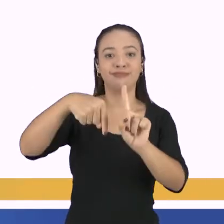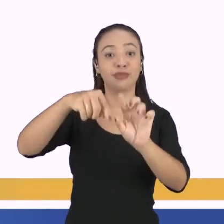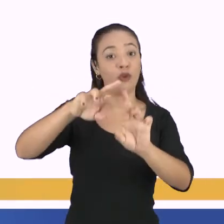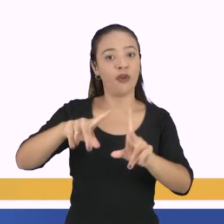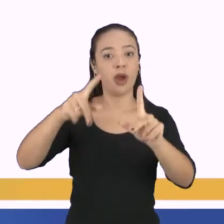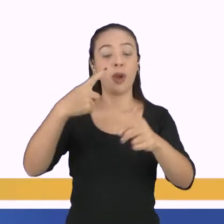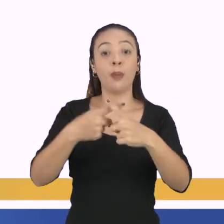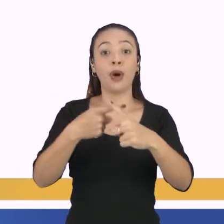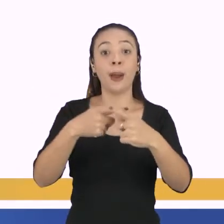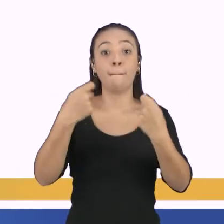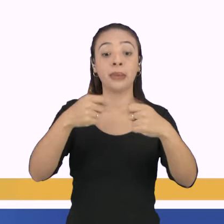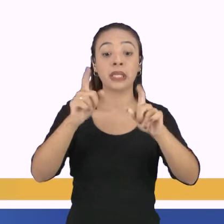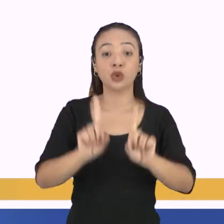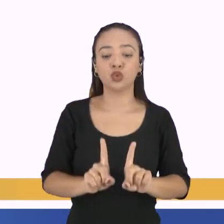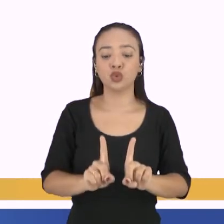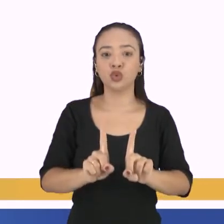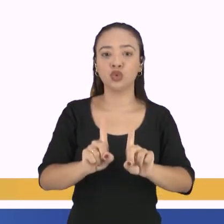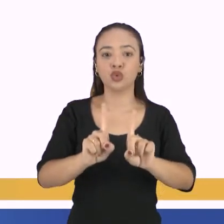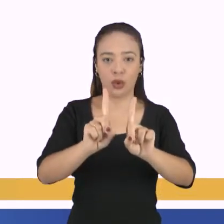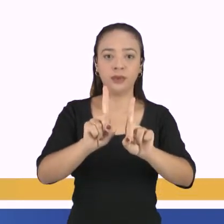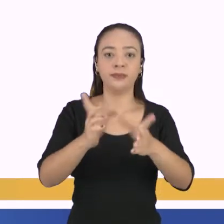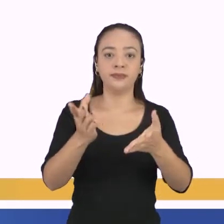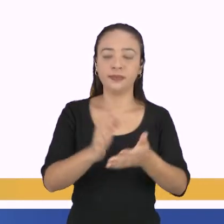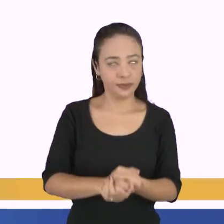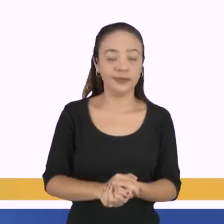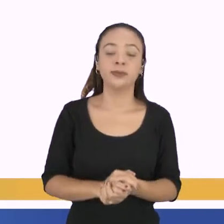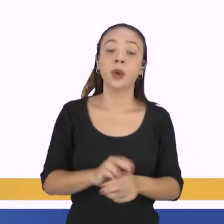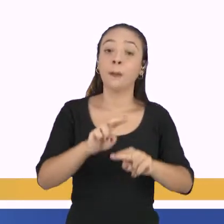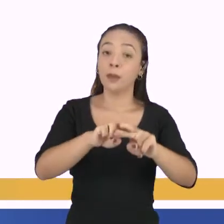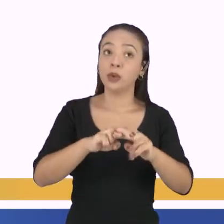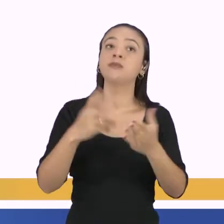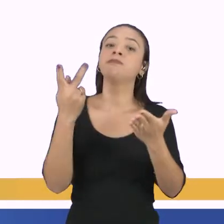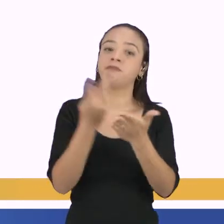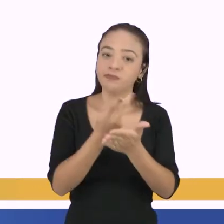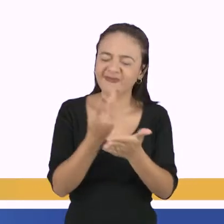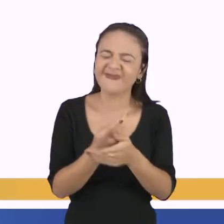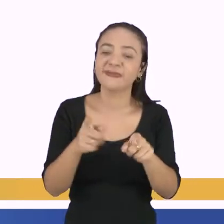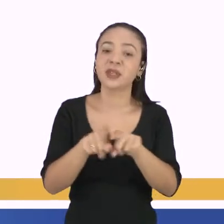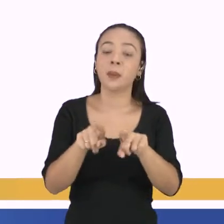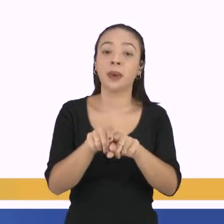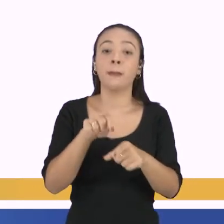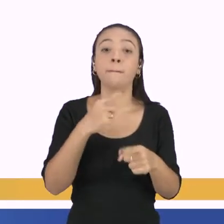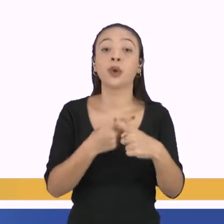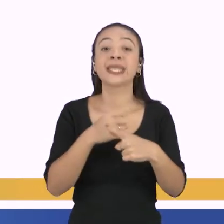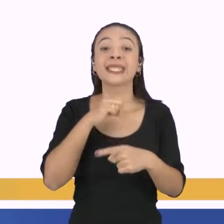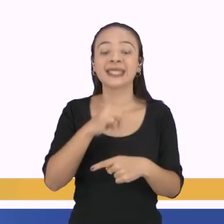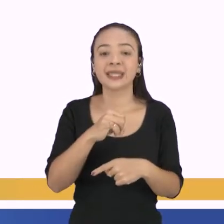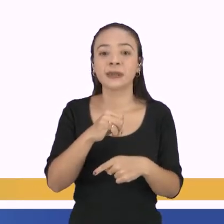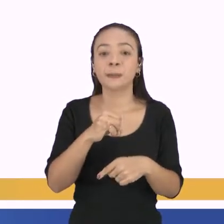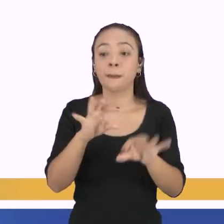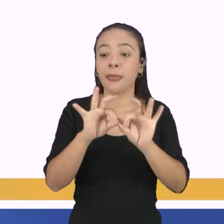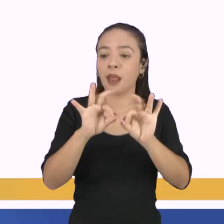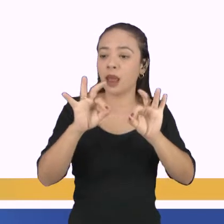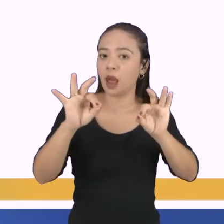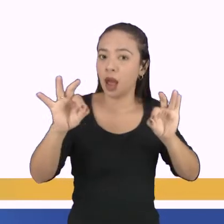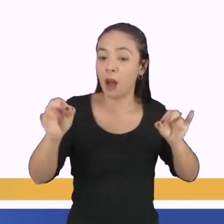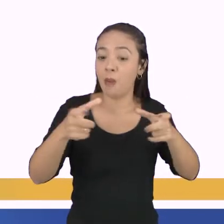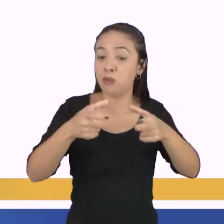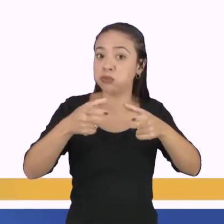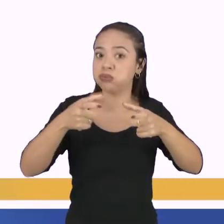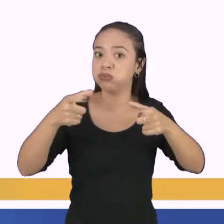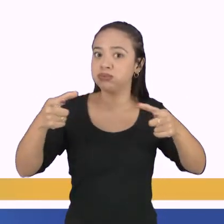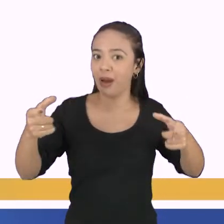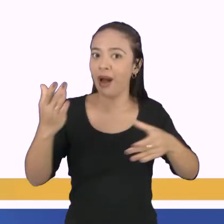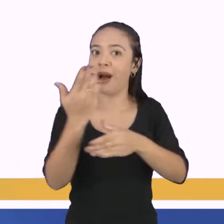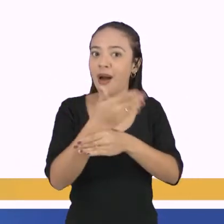vão crescer juntas. Então, nesse caso aí, a opção está incorreta, porque se eu aumento a distância percorrida